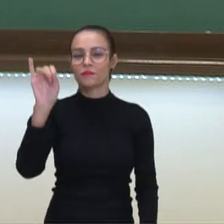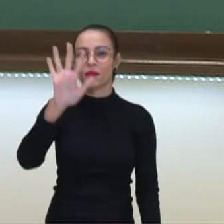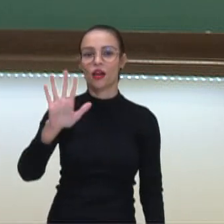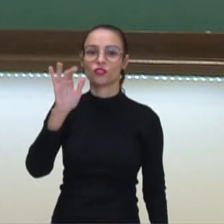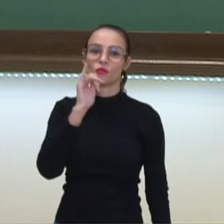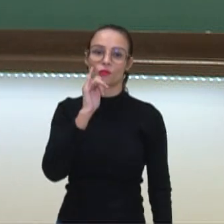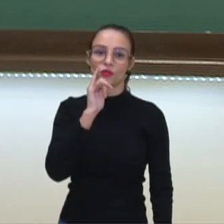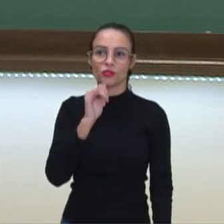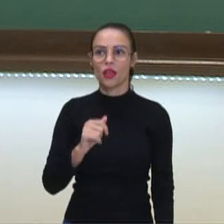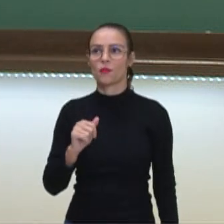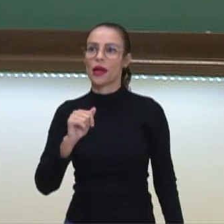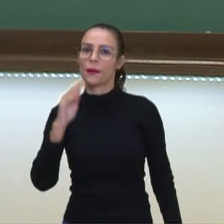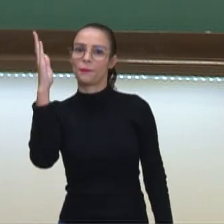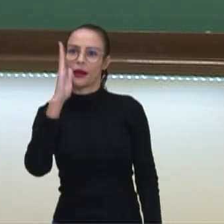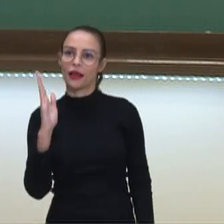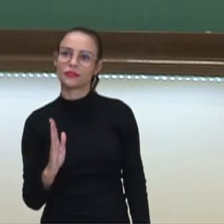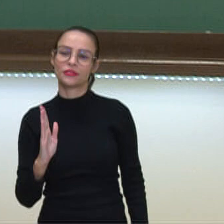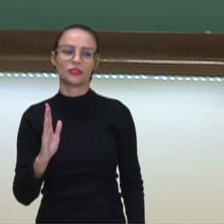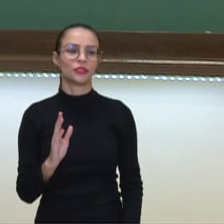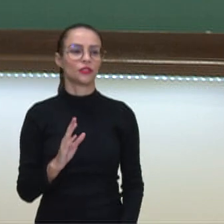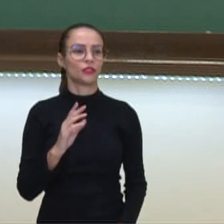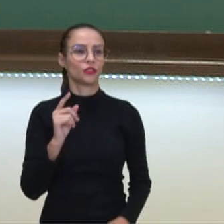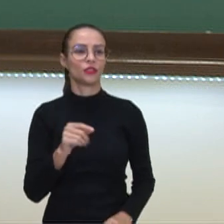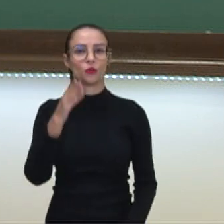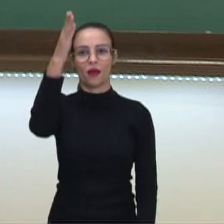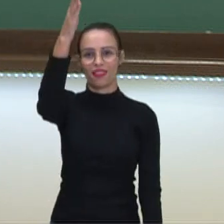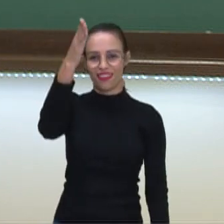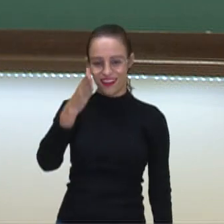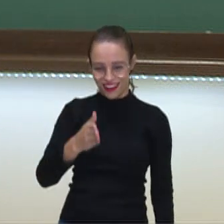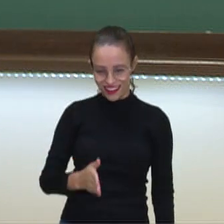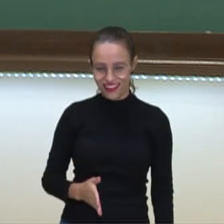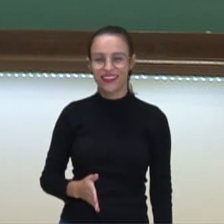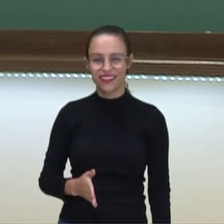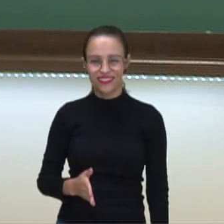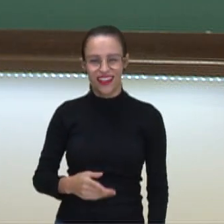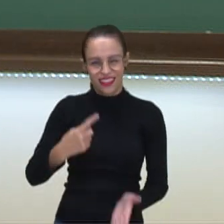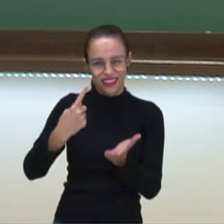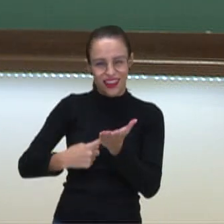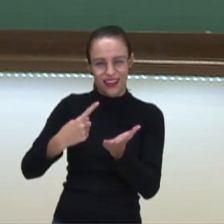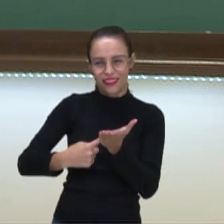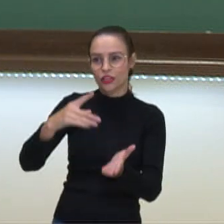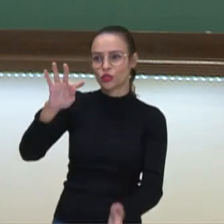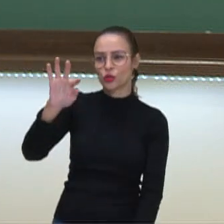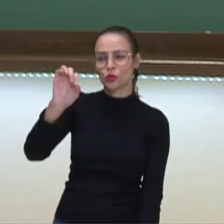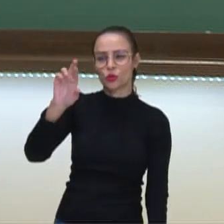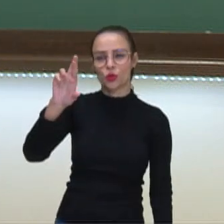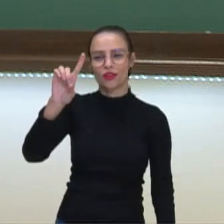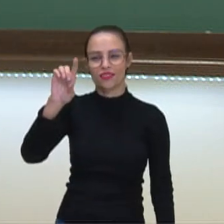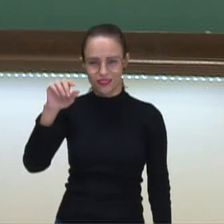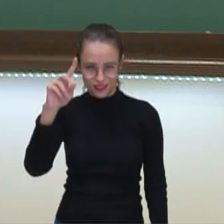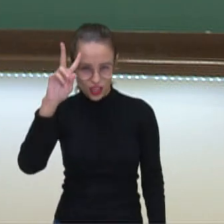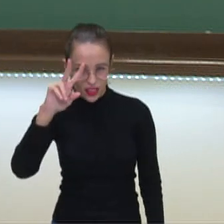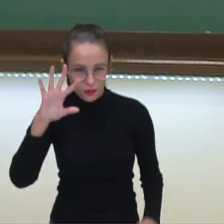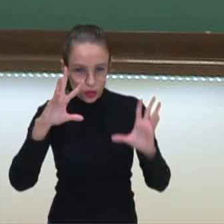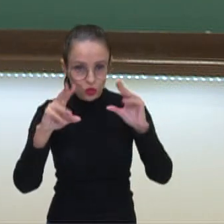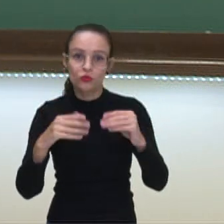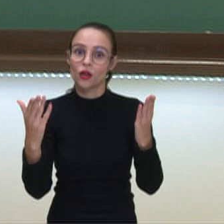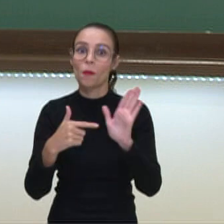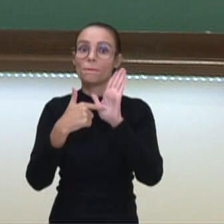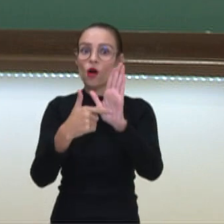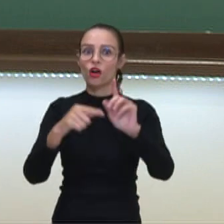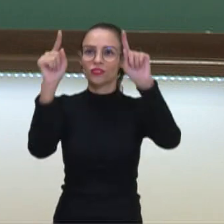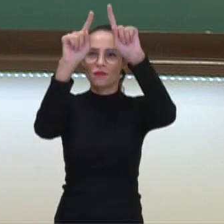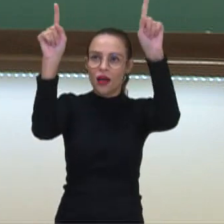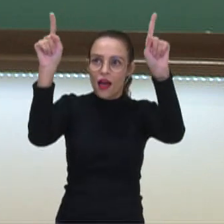Ah, foi no Brasil com o Tratado de Tordesilhas. Não é todo mundo que vai lembrar do Tratado de Tordesilhas. Então traz um mapa